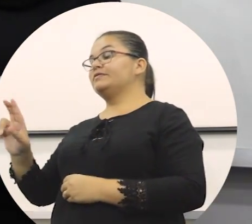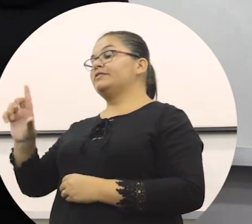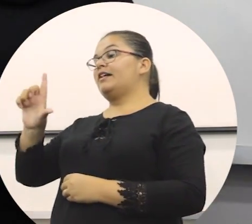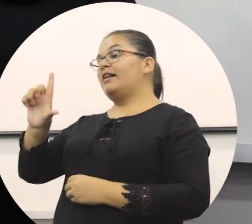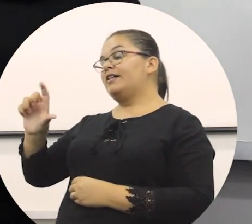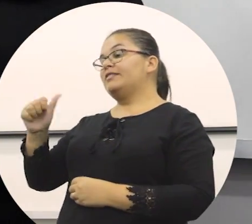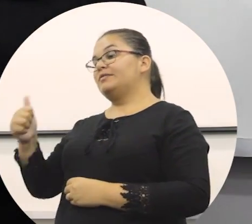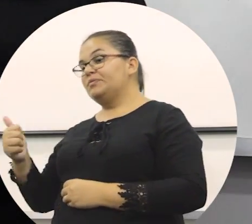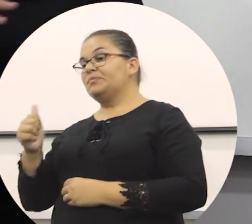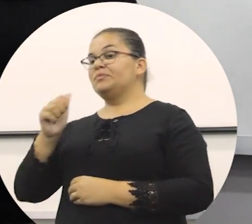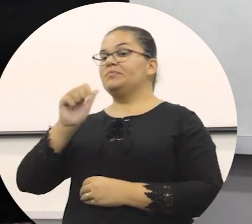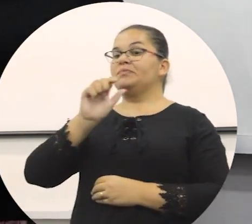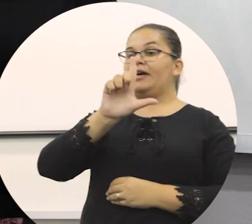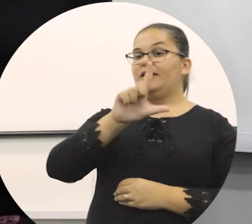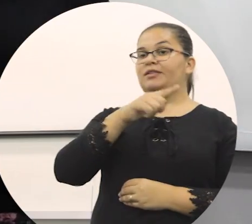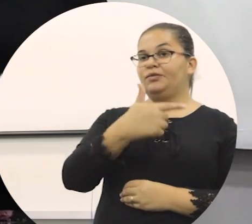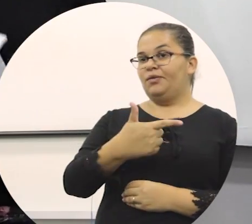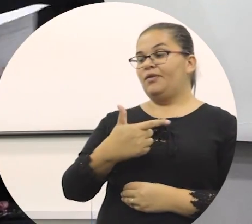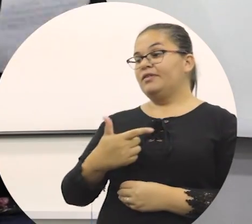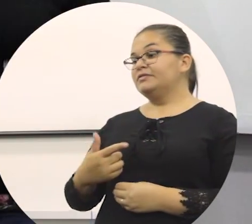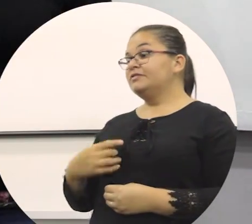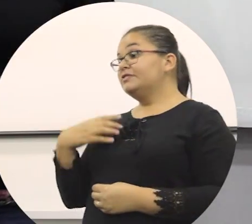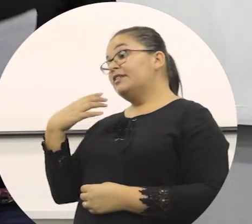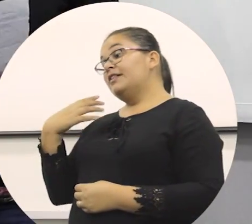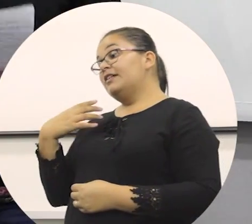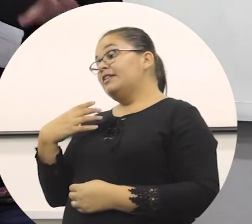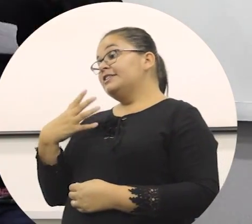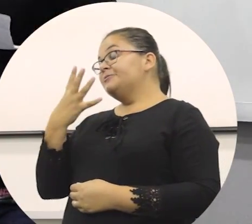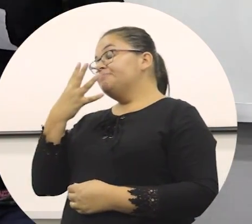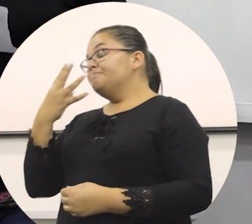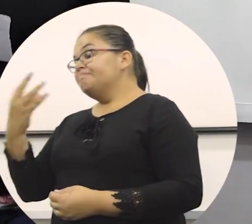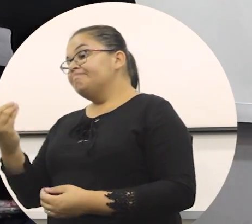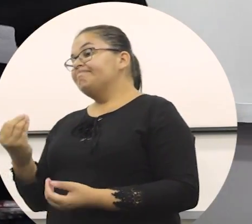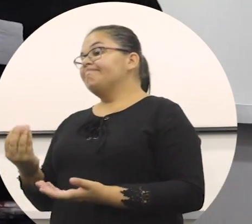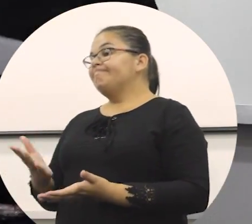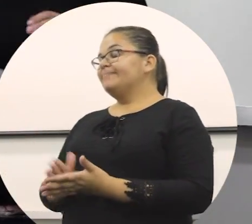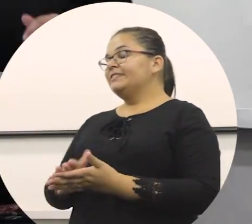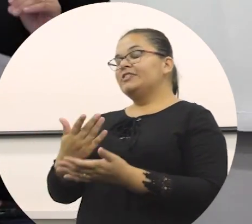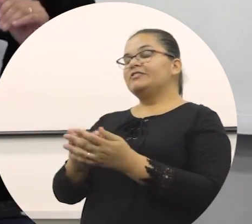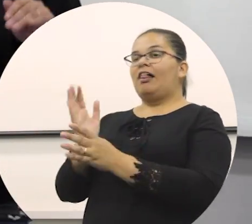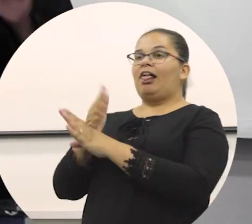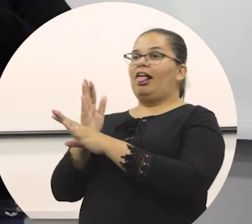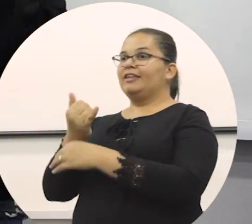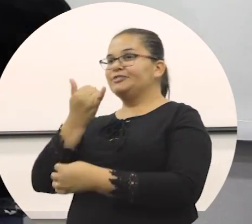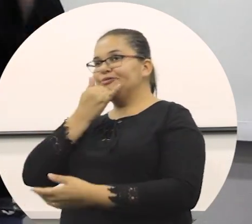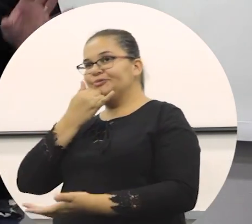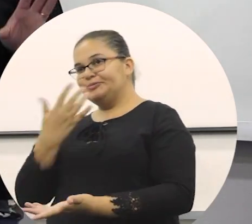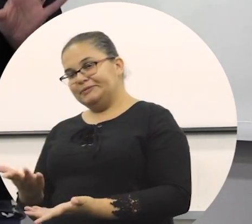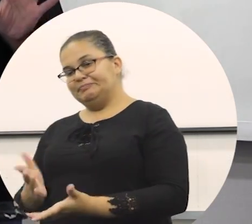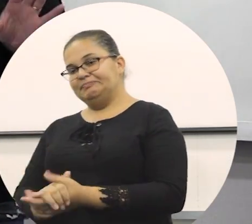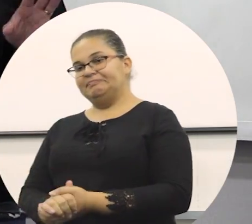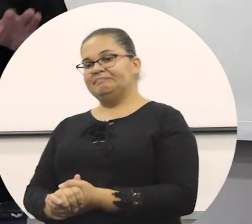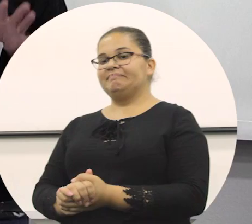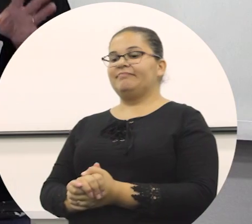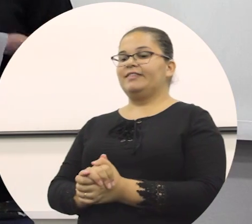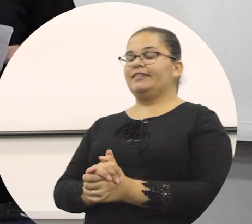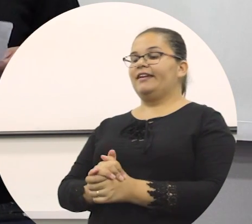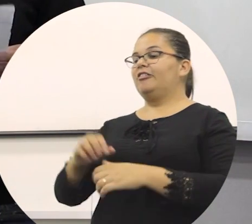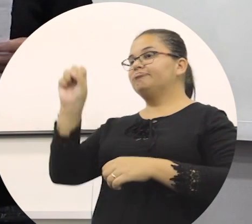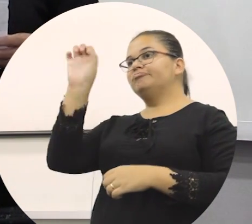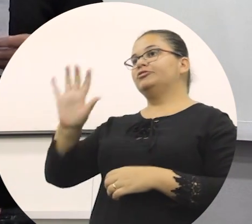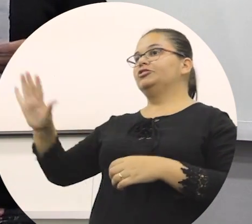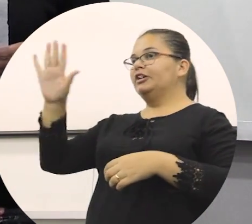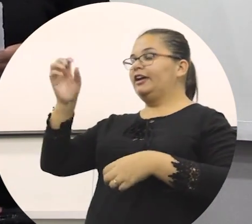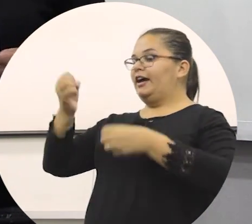várias reflexões para o grupo, então a gente ficou meio encantado com tudo que a gente estava vendo, a gente fez, se perdeu, né? Então a gente fez uma coisa meio geral, assim,